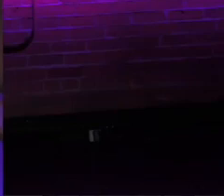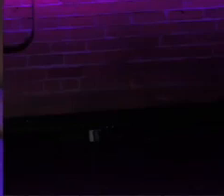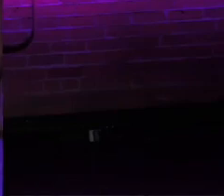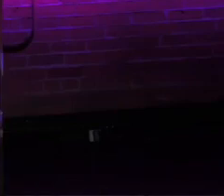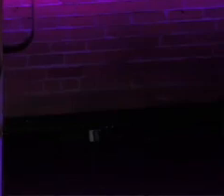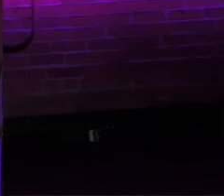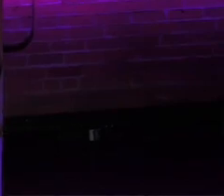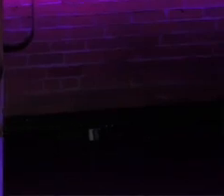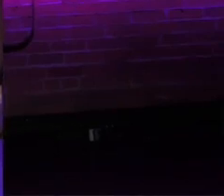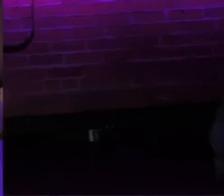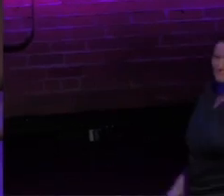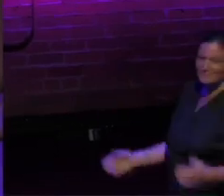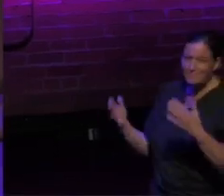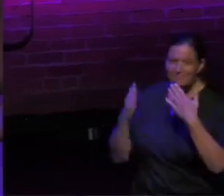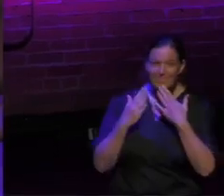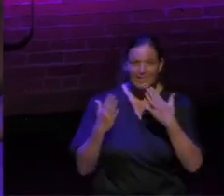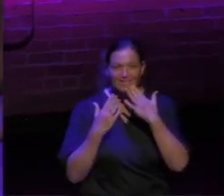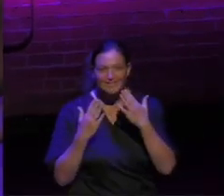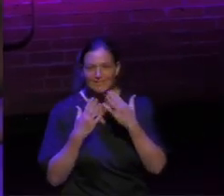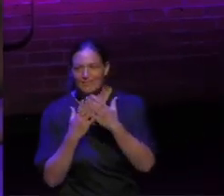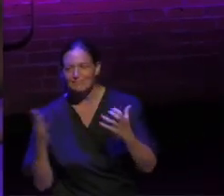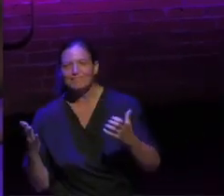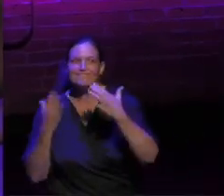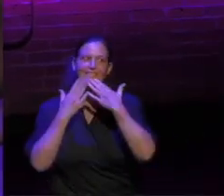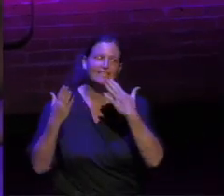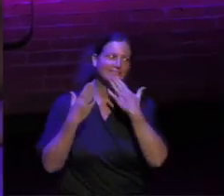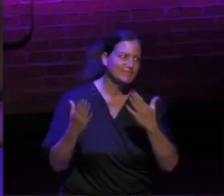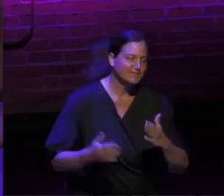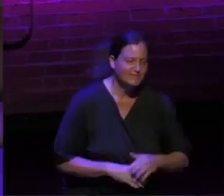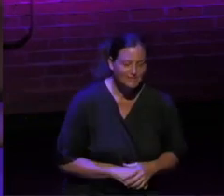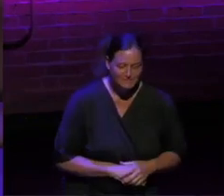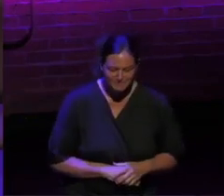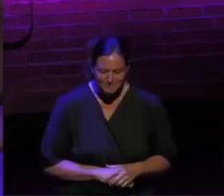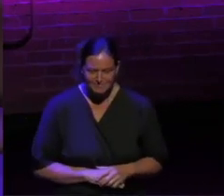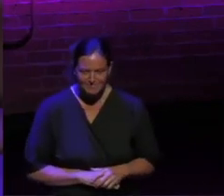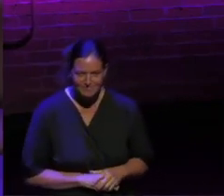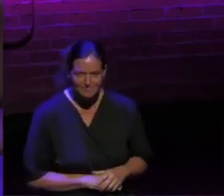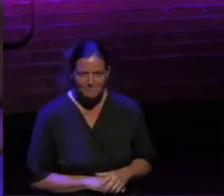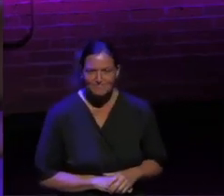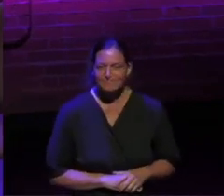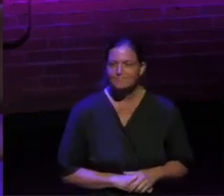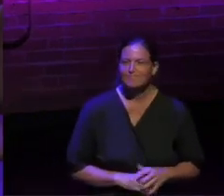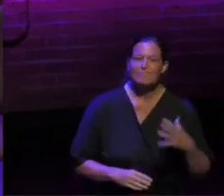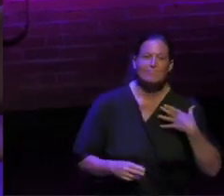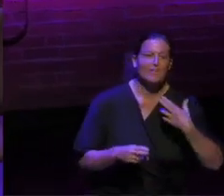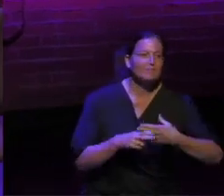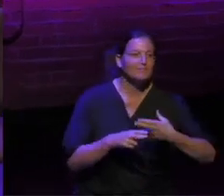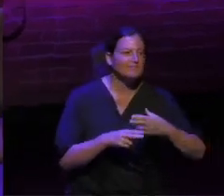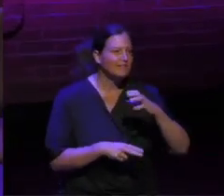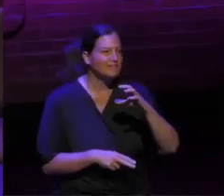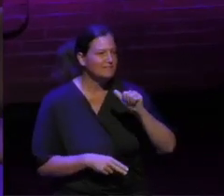so much. Obrigada, obrigada, obrigada. Obrigada. So my name